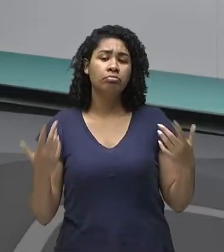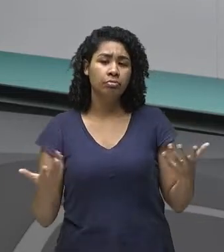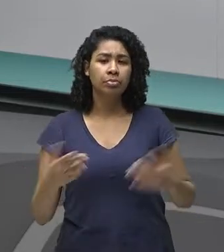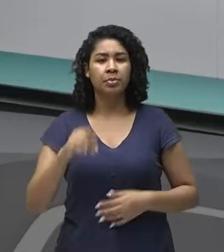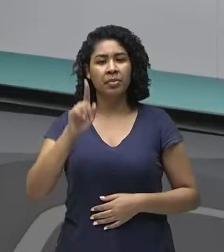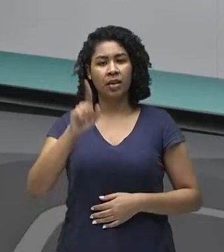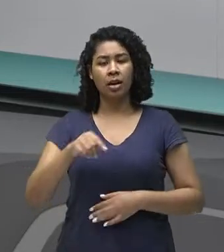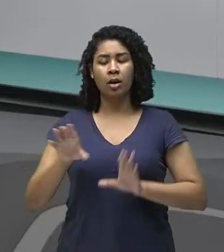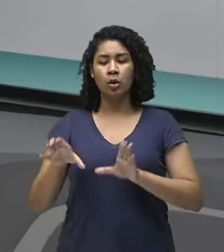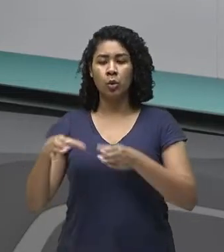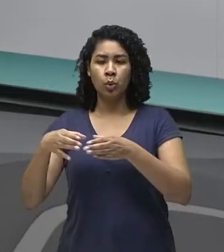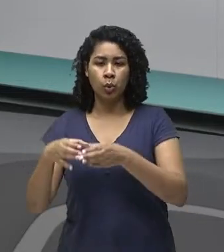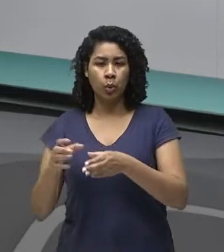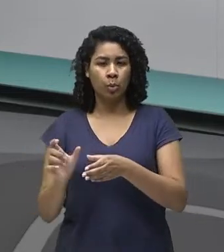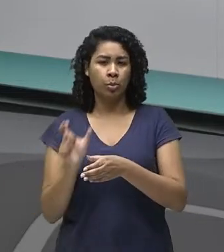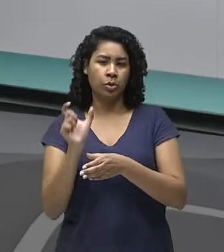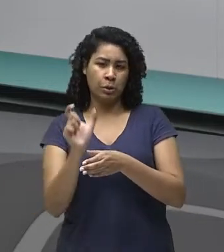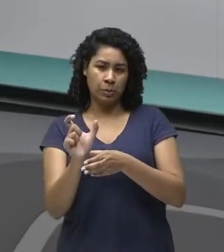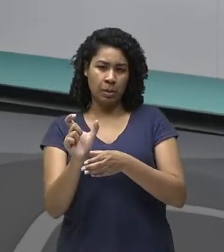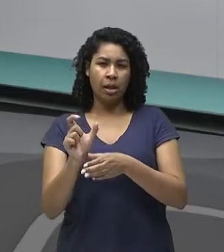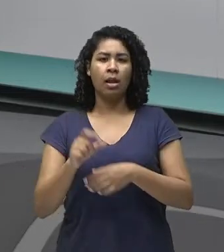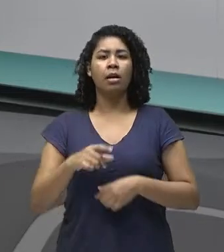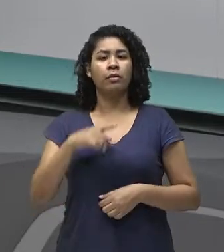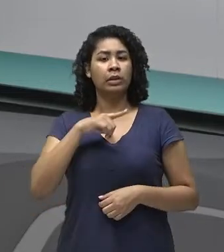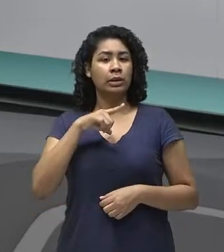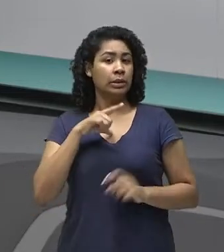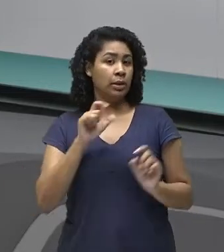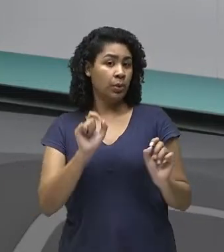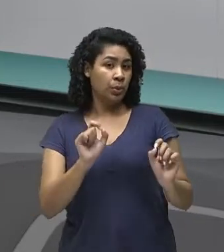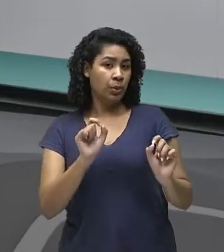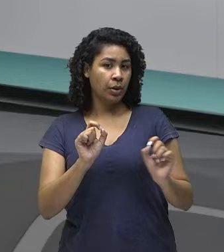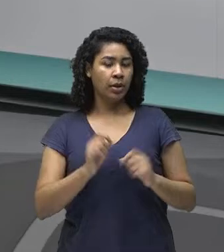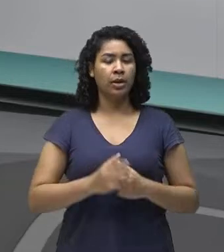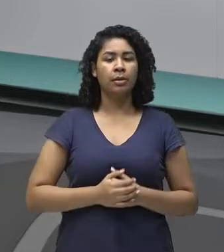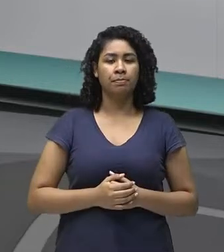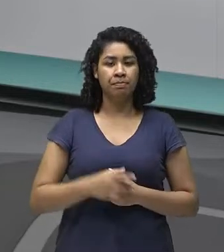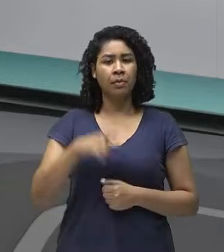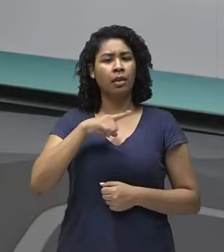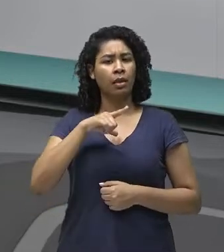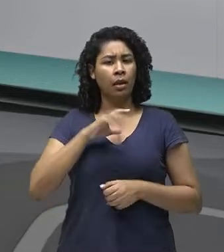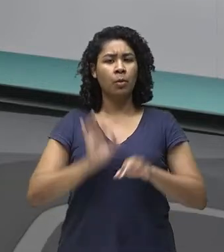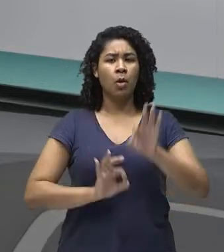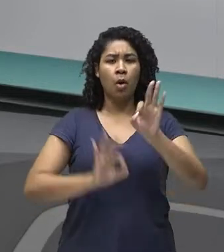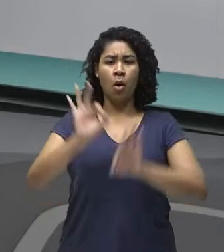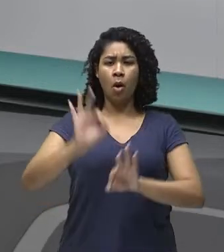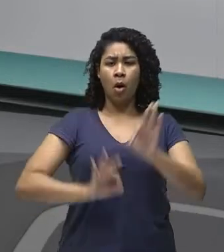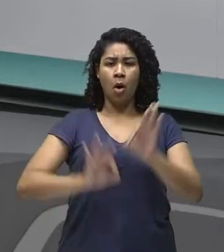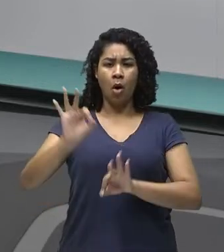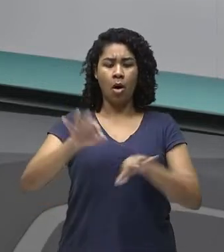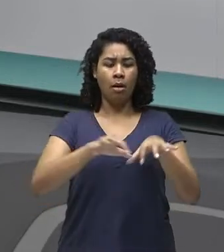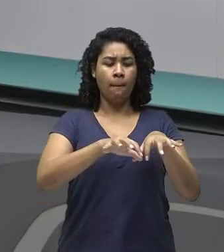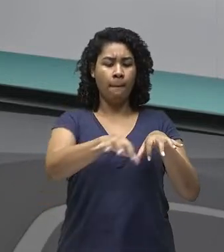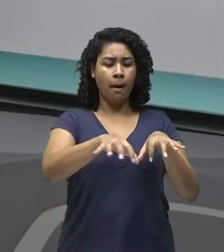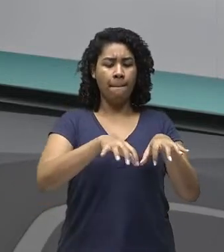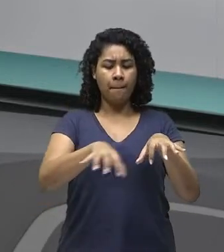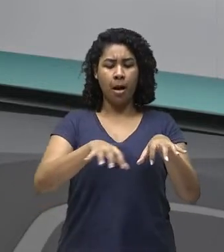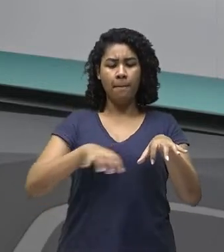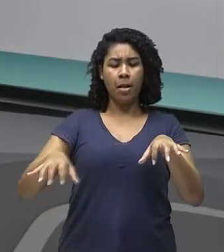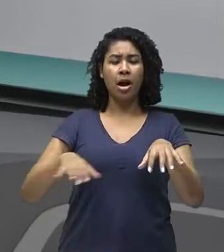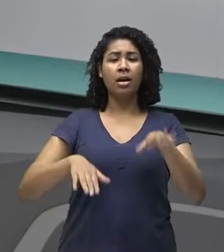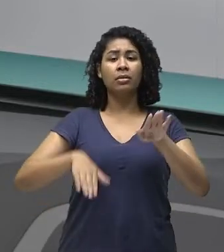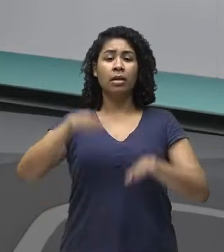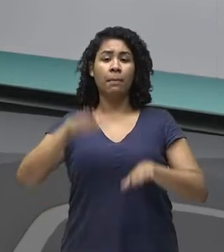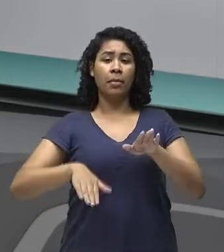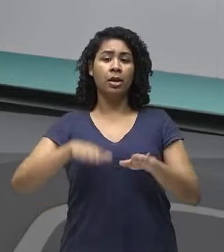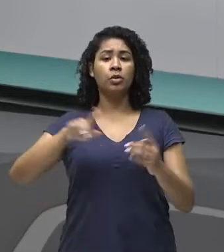grupos de palavras que eles são separados, eles são organizados de acordo com a sua função